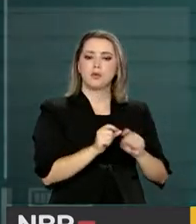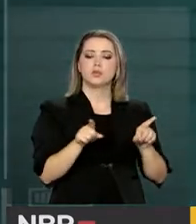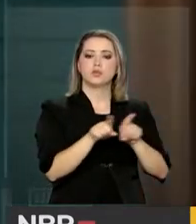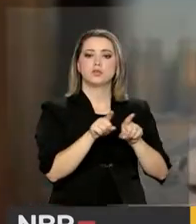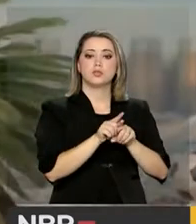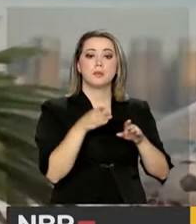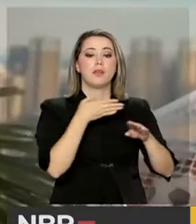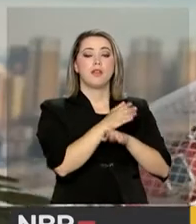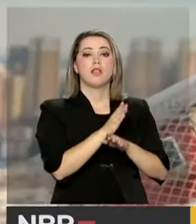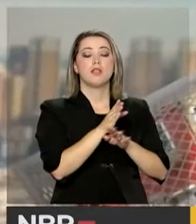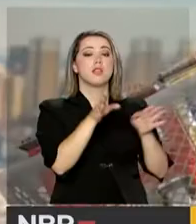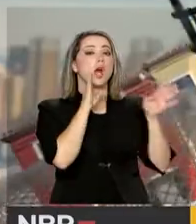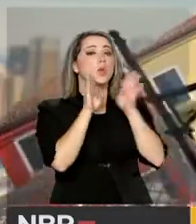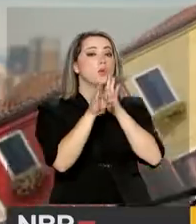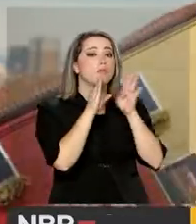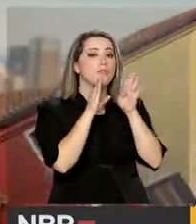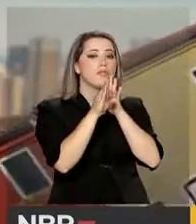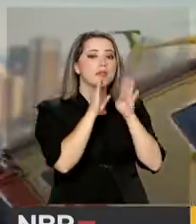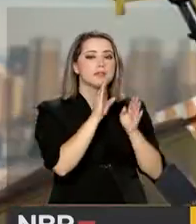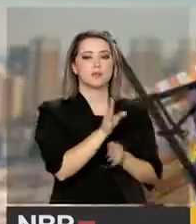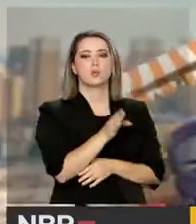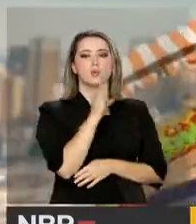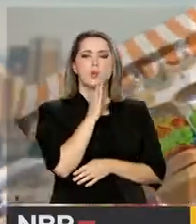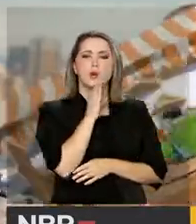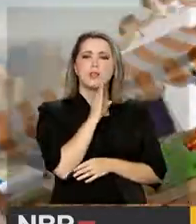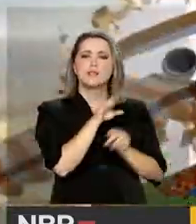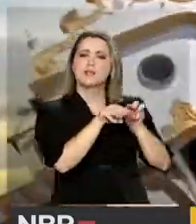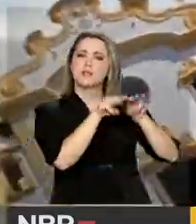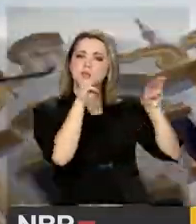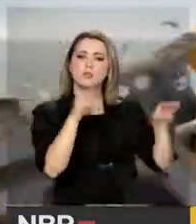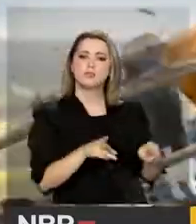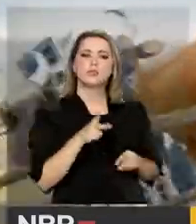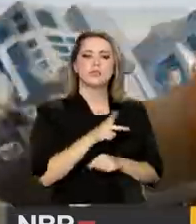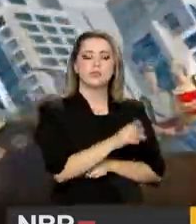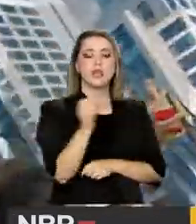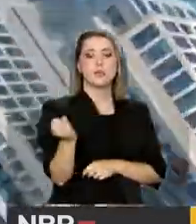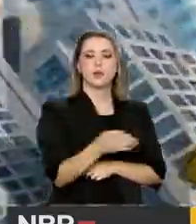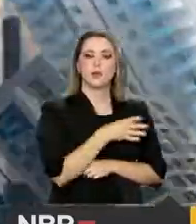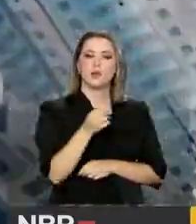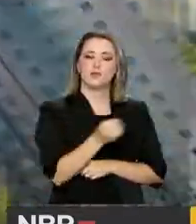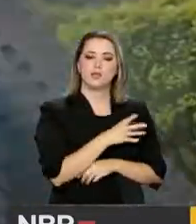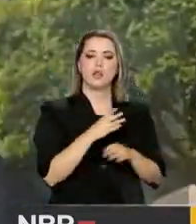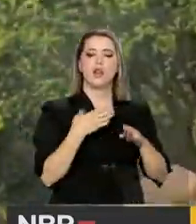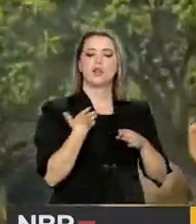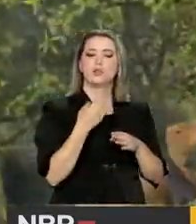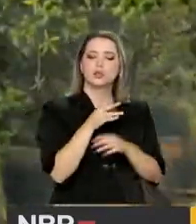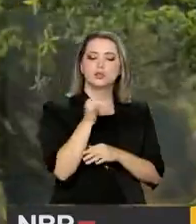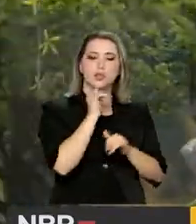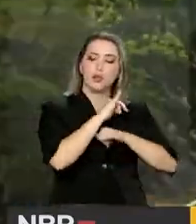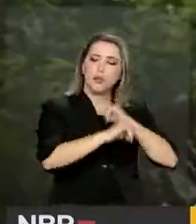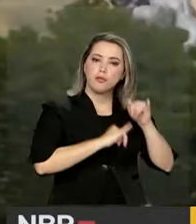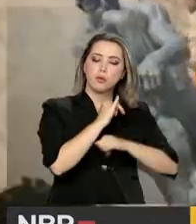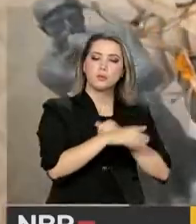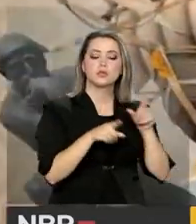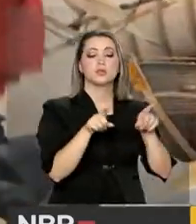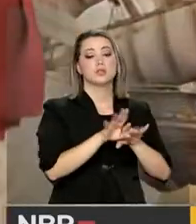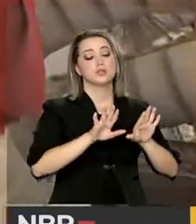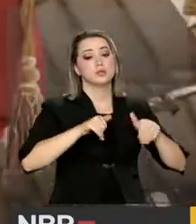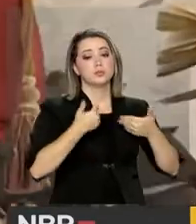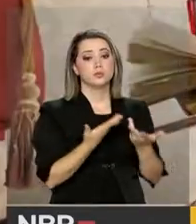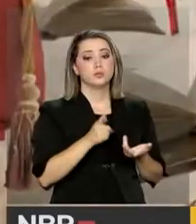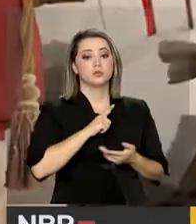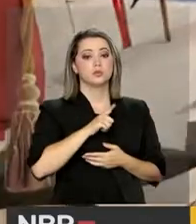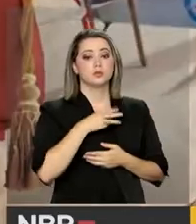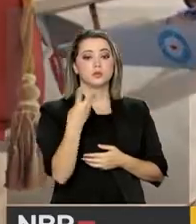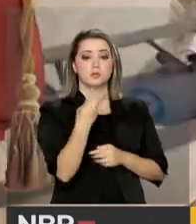acessar o Facebook do Conhecendo Museus, que tem sempre alguma novidade sobre um museu, alguma informação. Então, nós